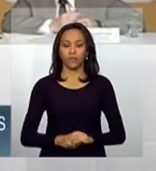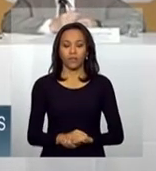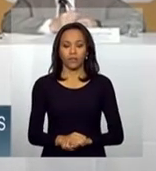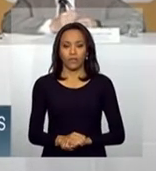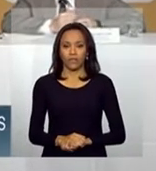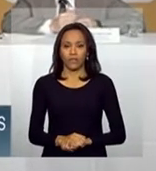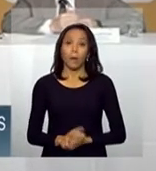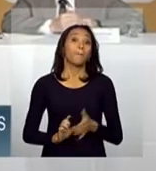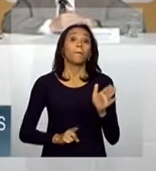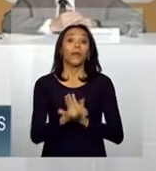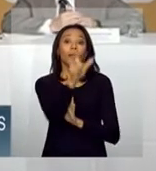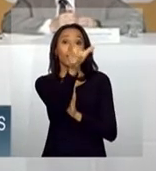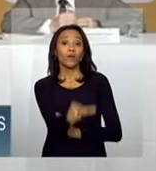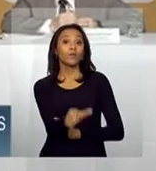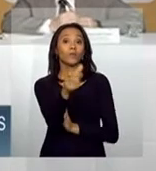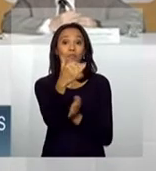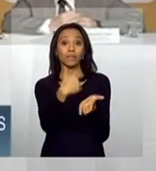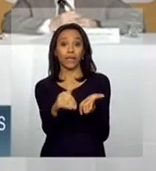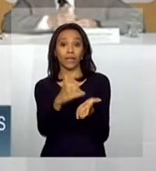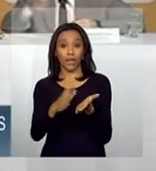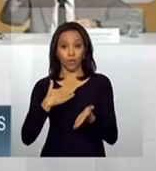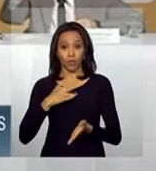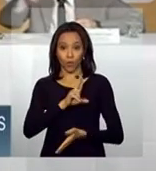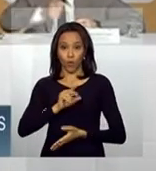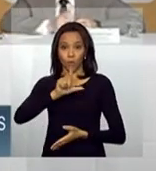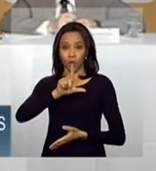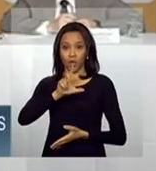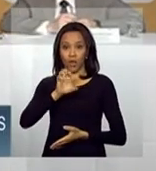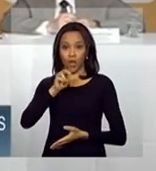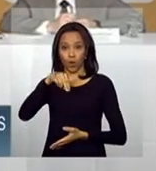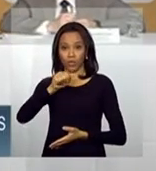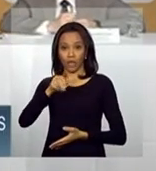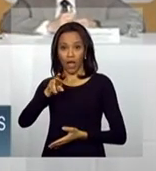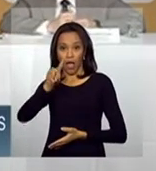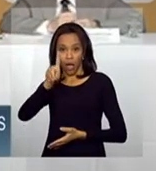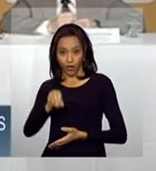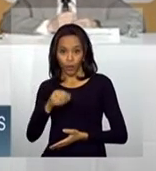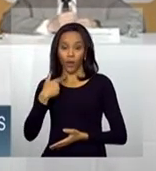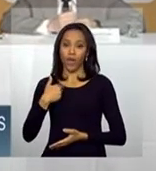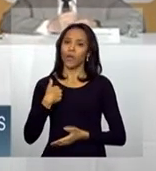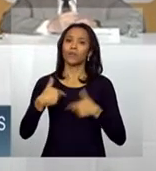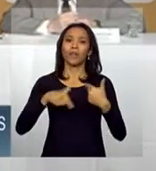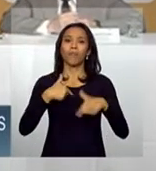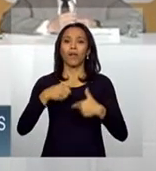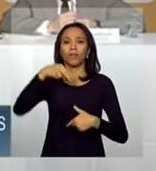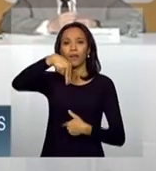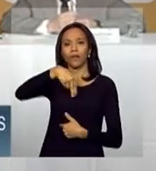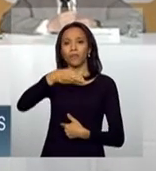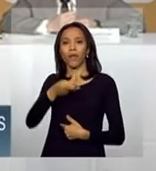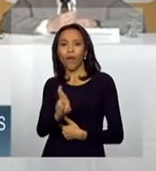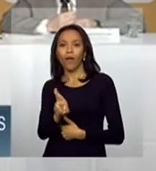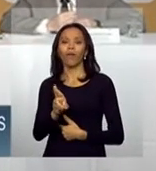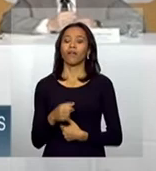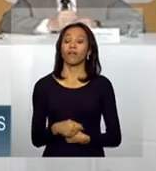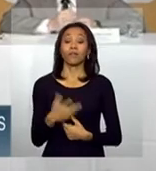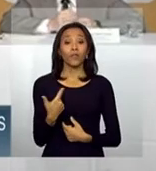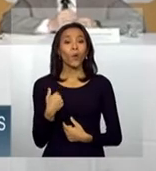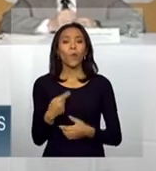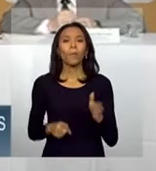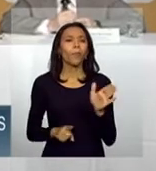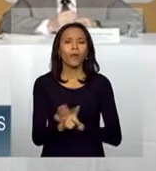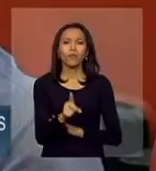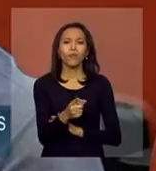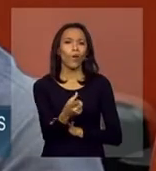Pergunta para o secretário, meu nome é Leonardo, sou repórter da TVNBR. Eu gostaria que o senhor confirmasse quanto